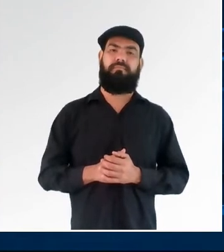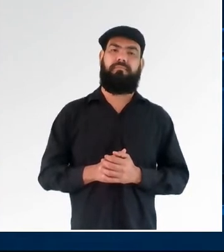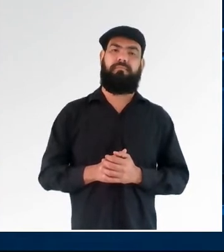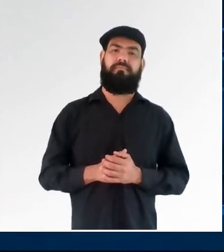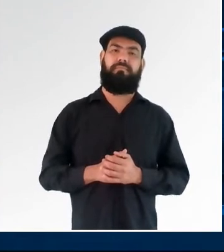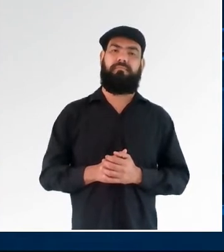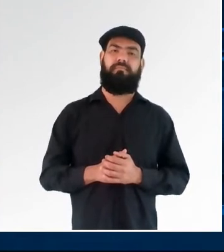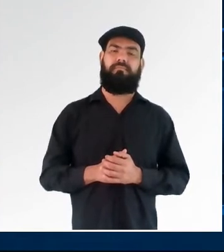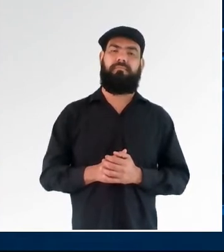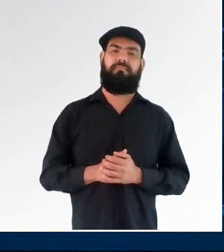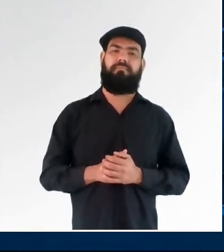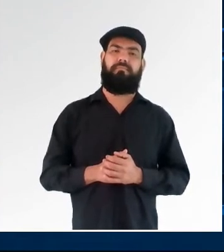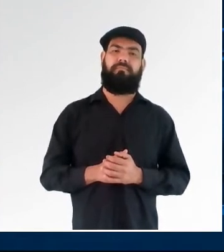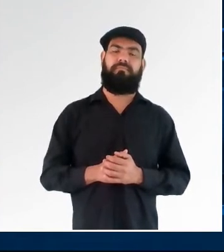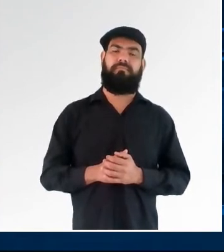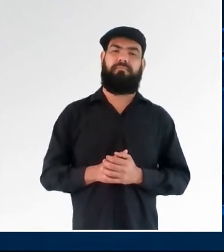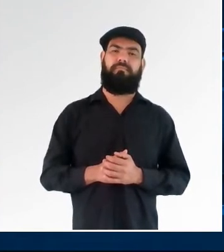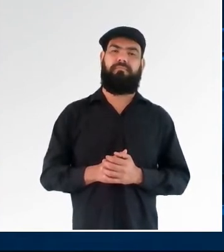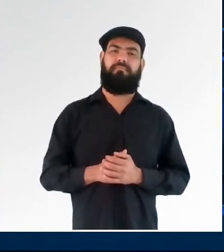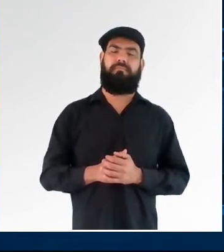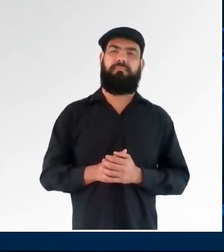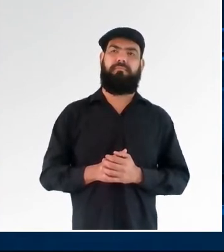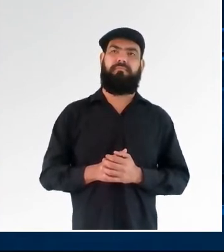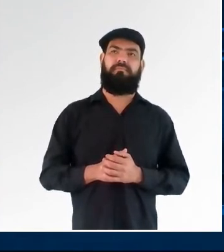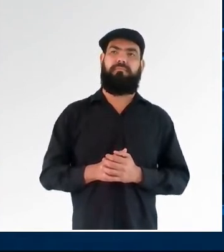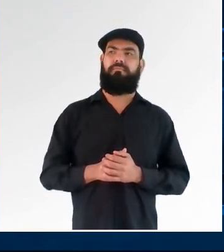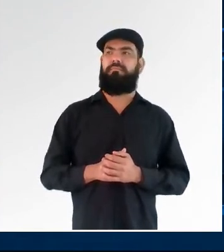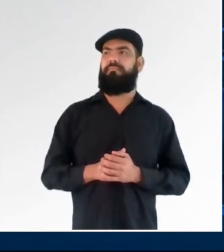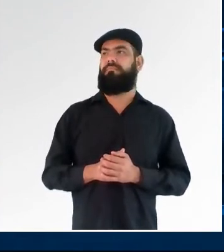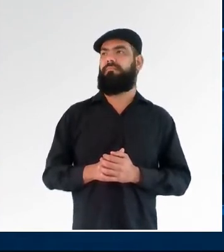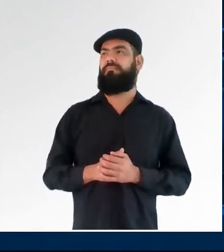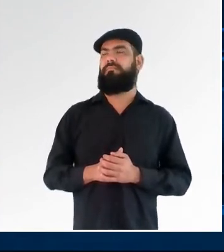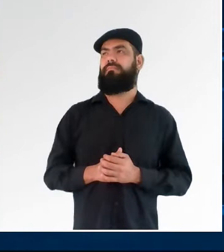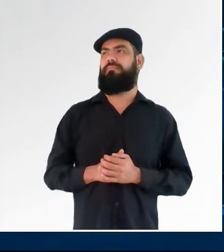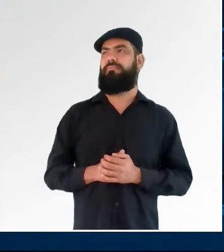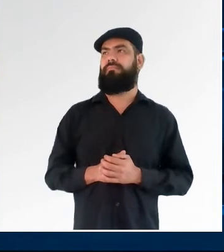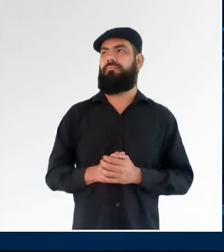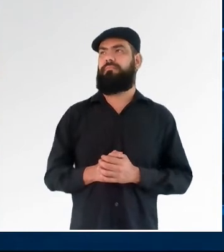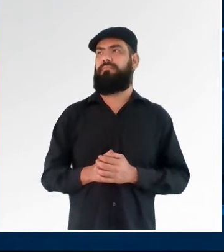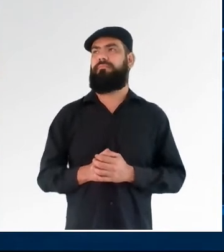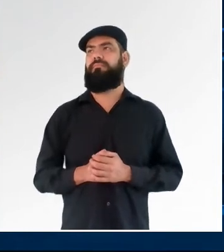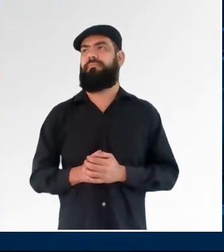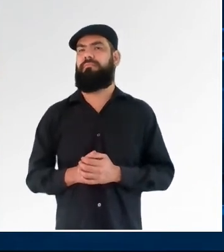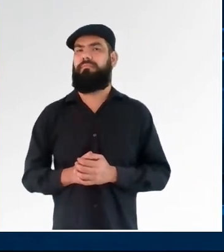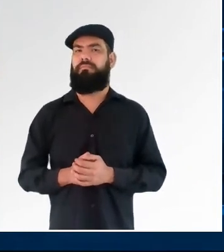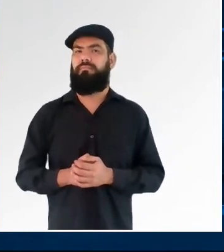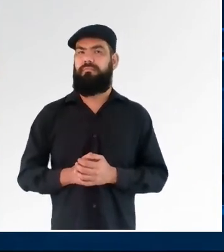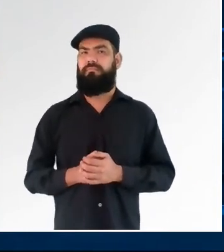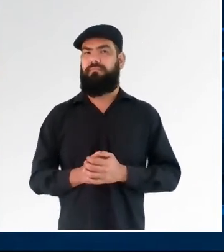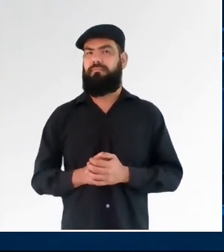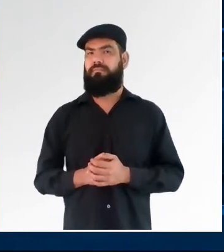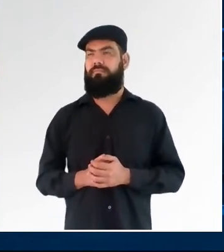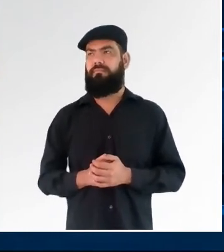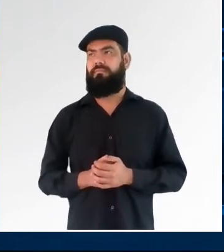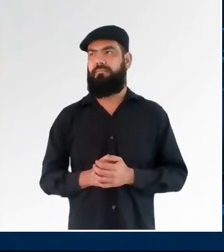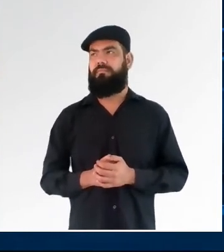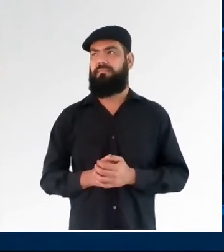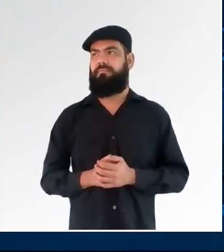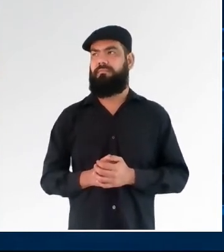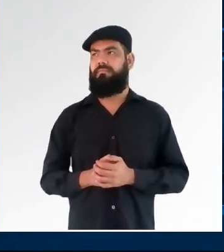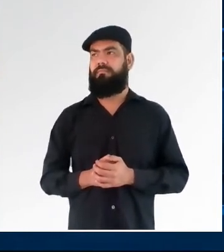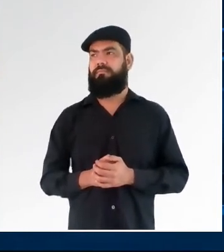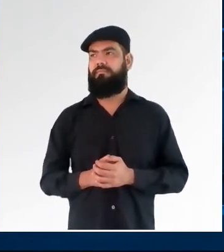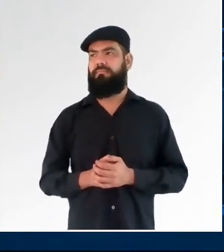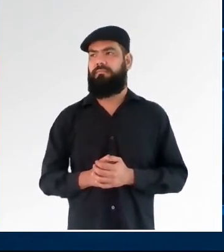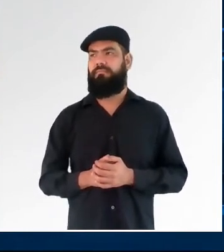Sua participação nos quadrinhos, por décadas, foi limitada a aparições secundárias e aventuras de pouca importância. Notem